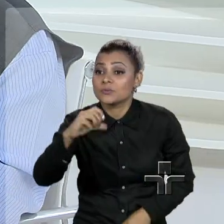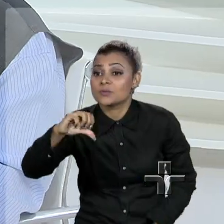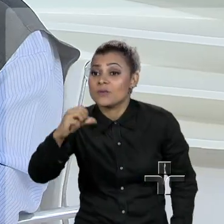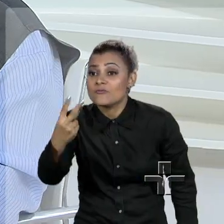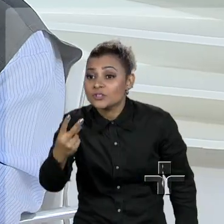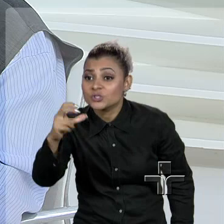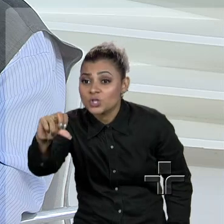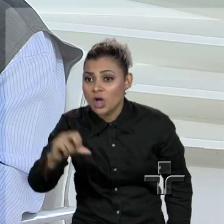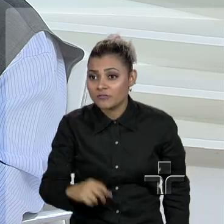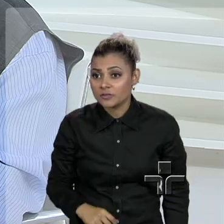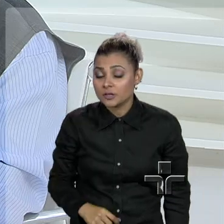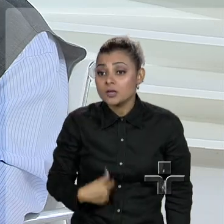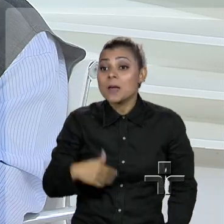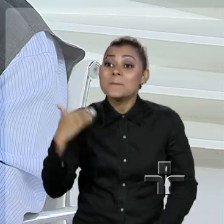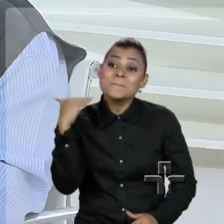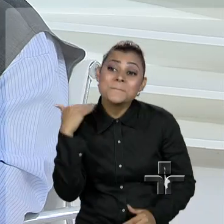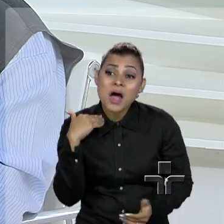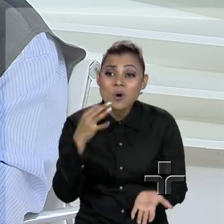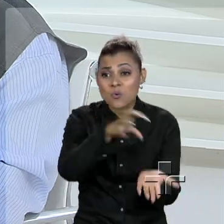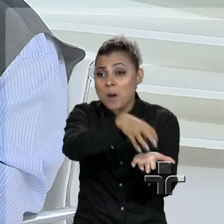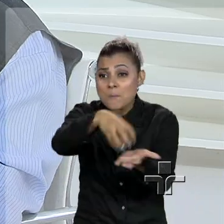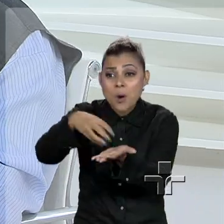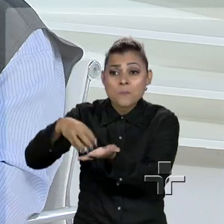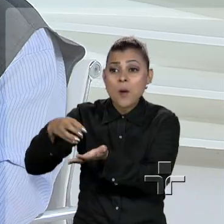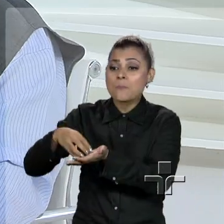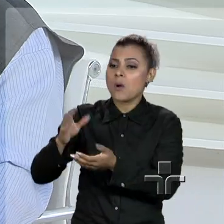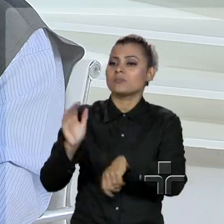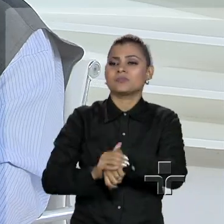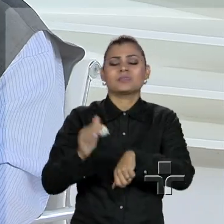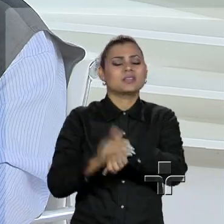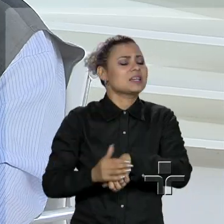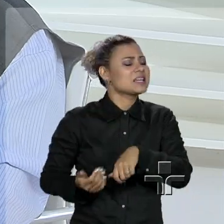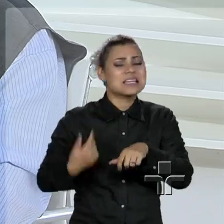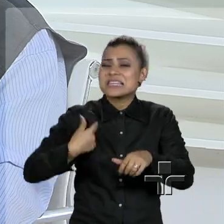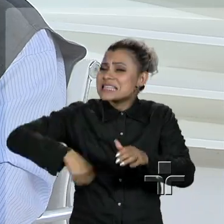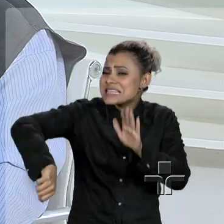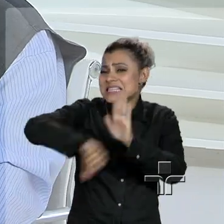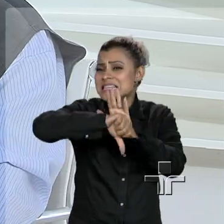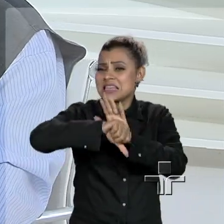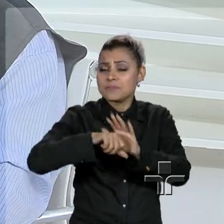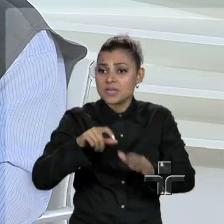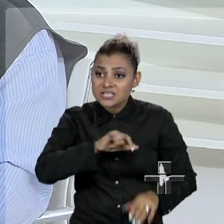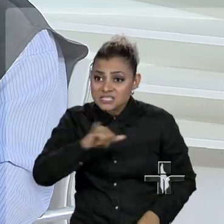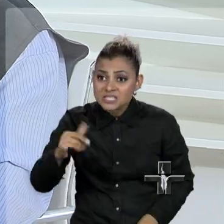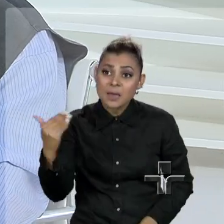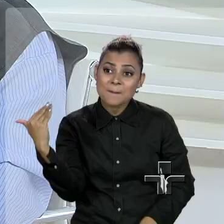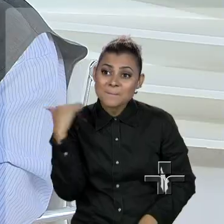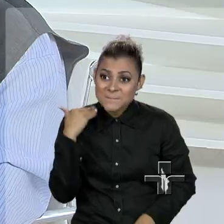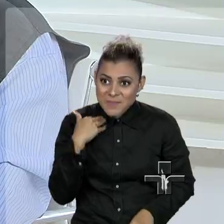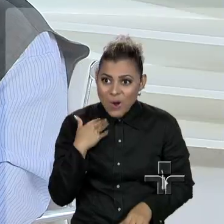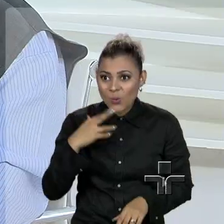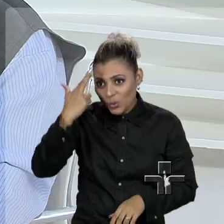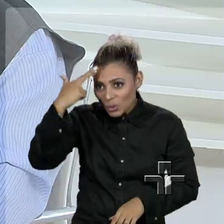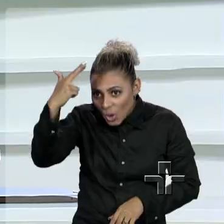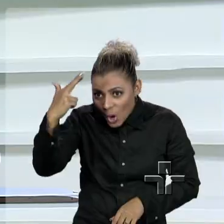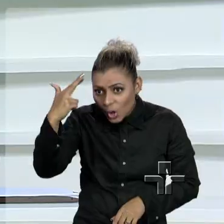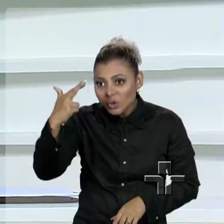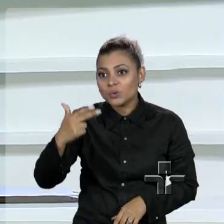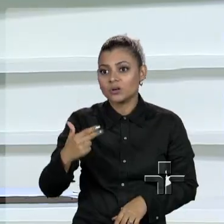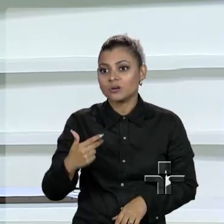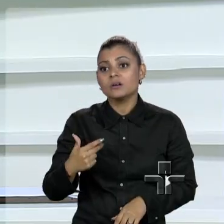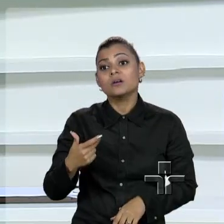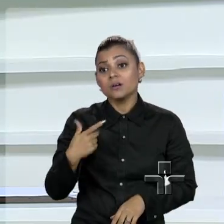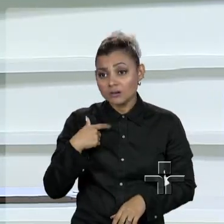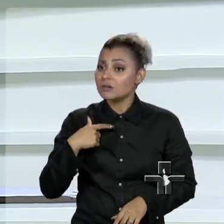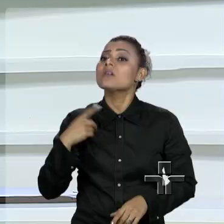que os banqueiros cometeram todos os crimes do mundo. E vai ver o seguinte, que banqueiro solto volta para o local do crime. Então,